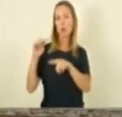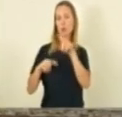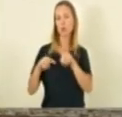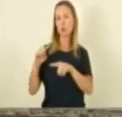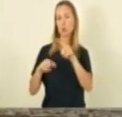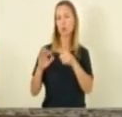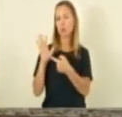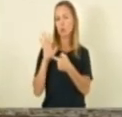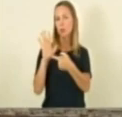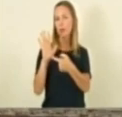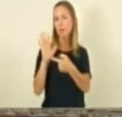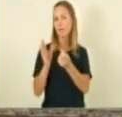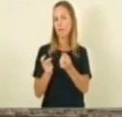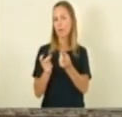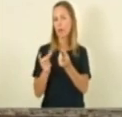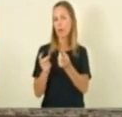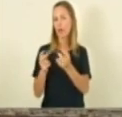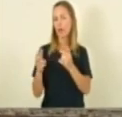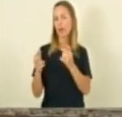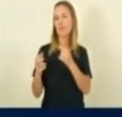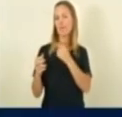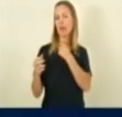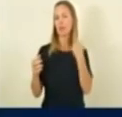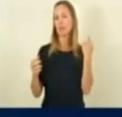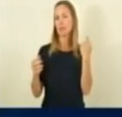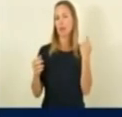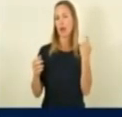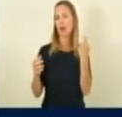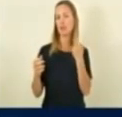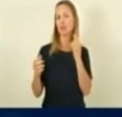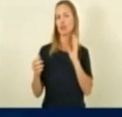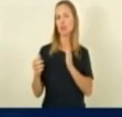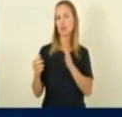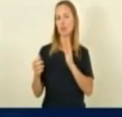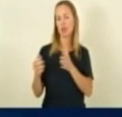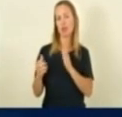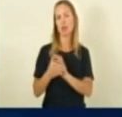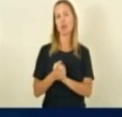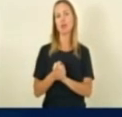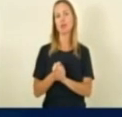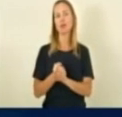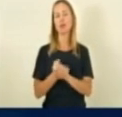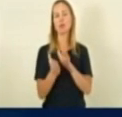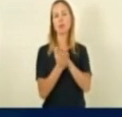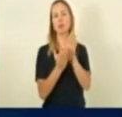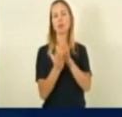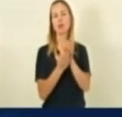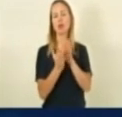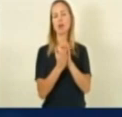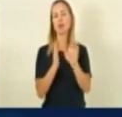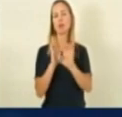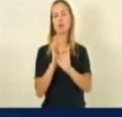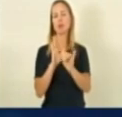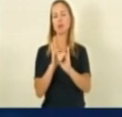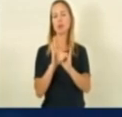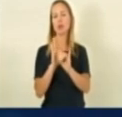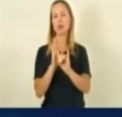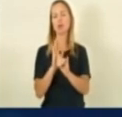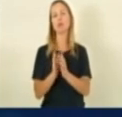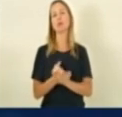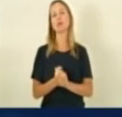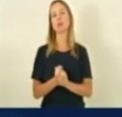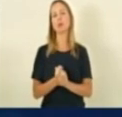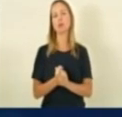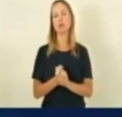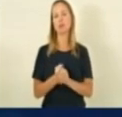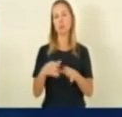exposto à venda no prazo de validade vencida, publicado no Ale Digital do dia 5/2/2019, em anexo.